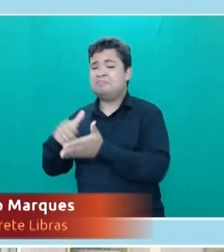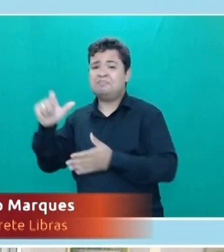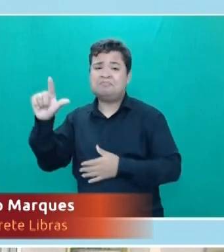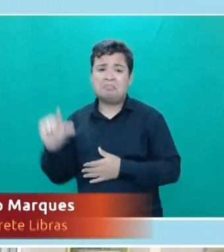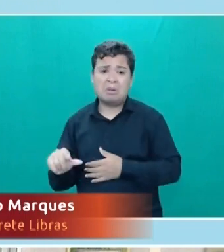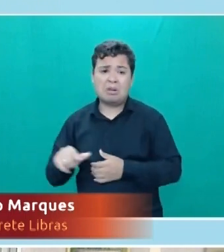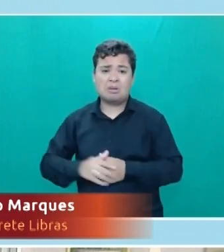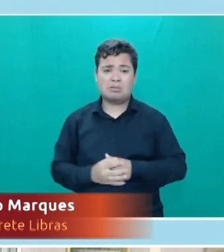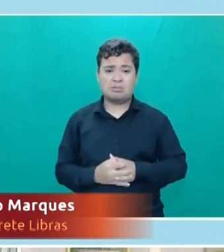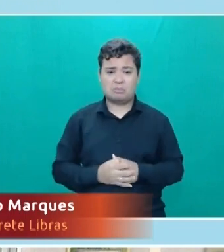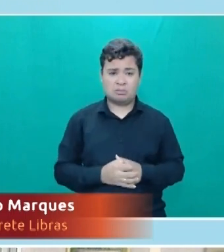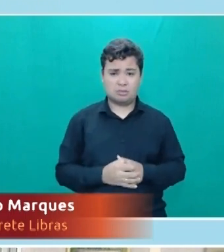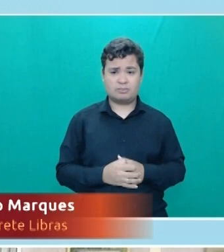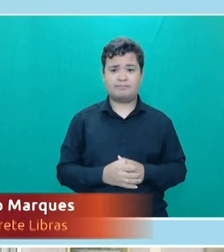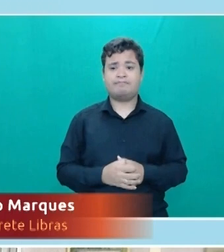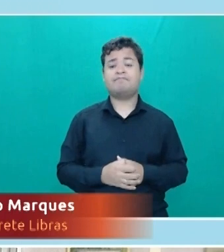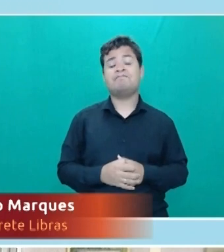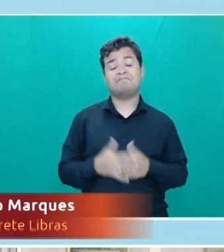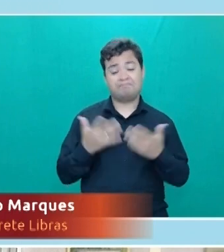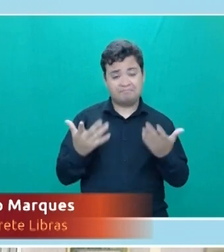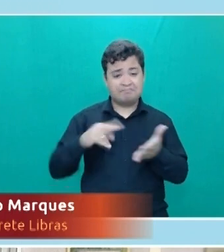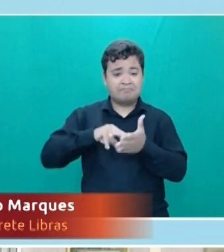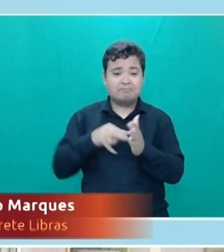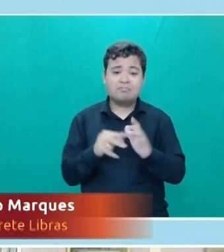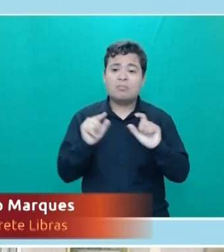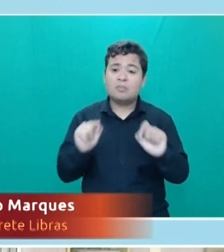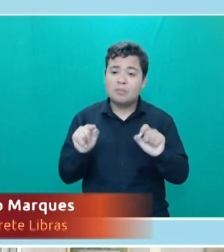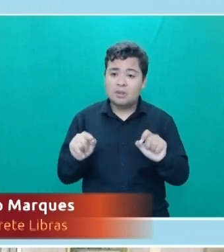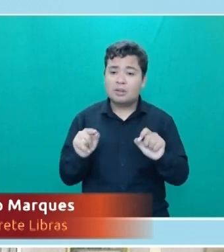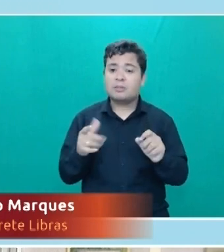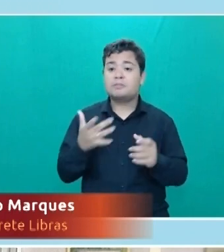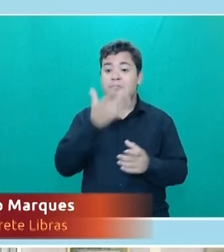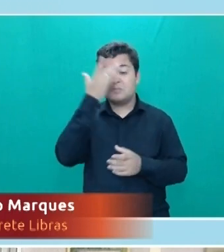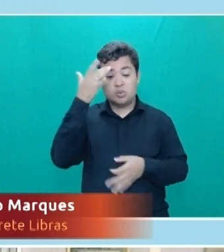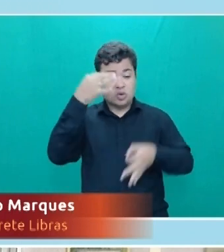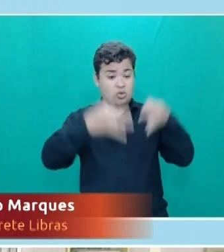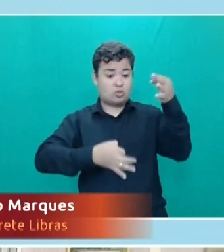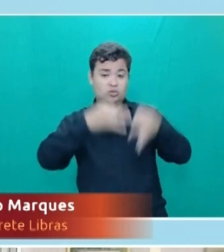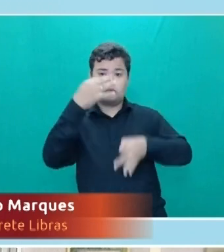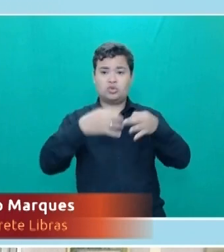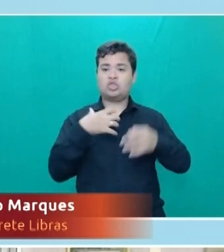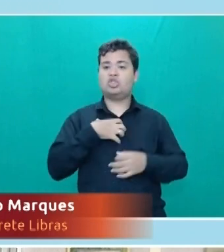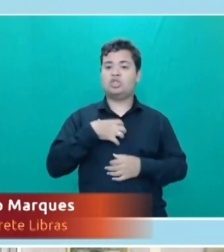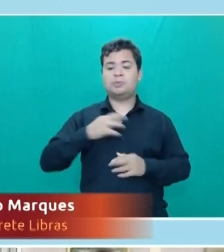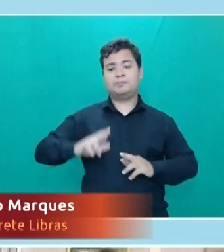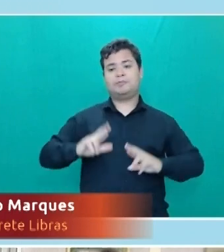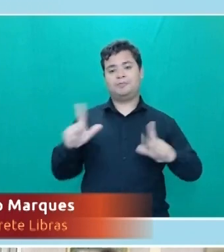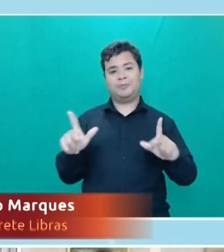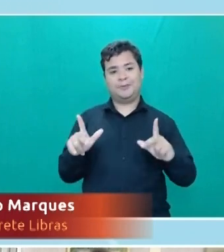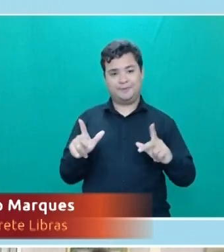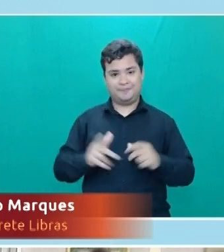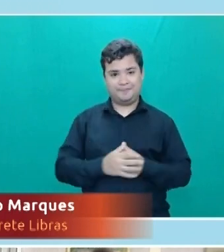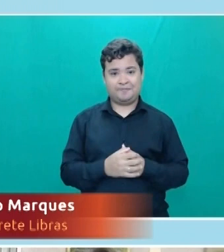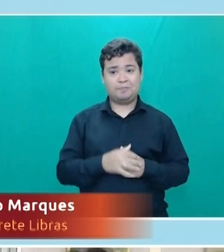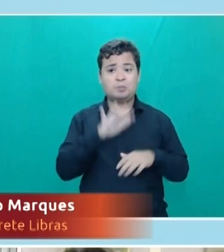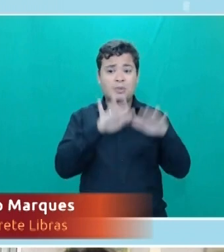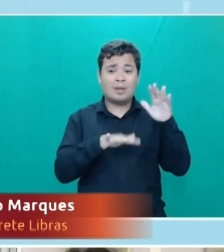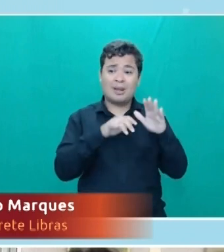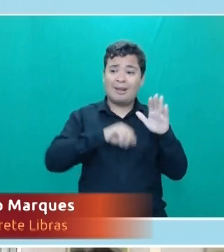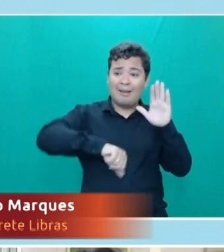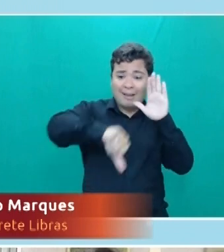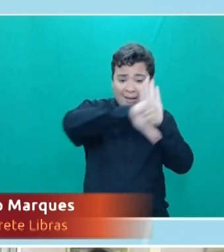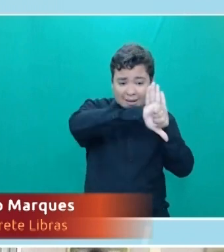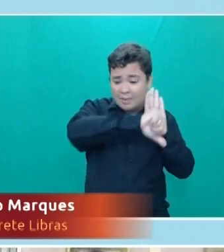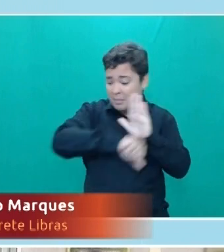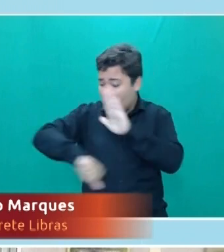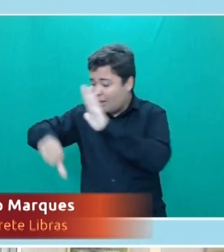ele infelizmente ele vai interferir até mesmo na forma como as pessoas são julgadas e condenadas por crimes muitas vezes iguais ou